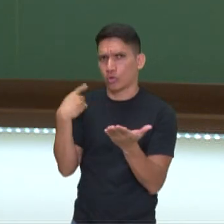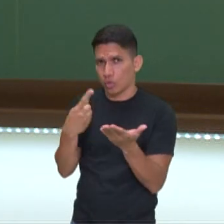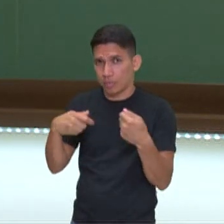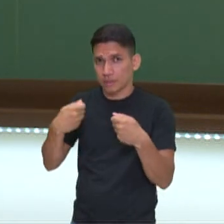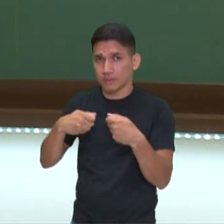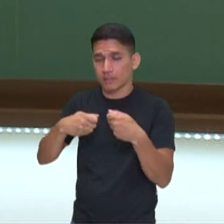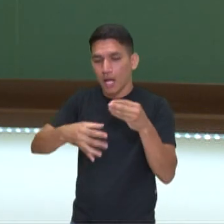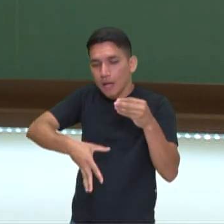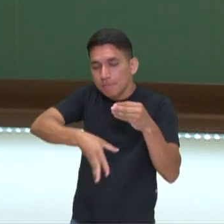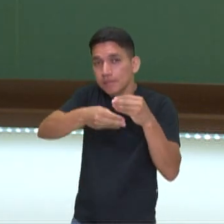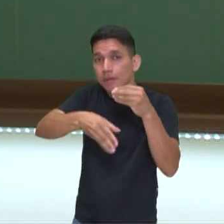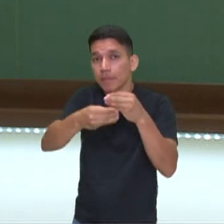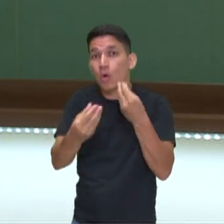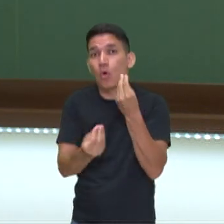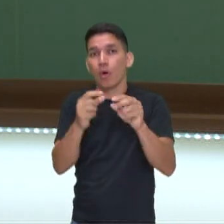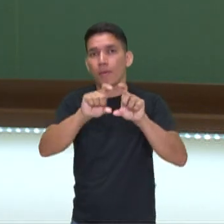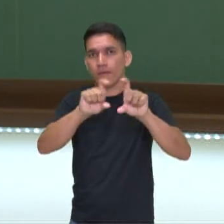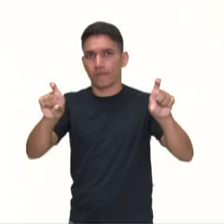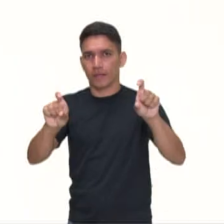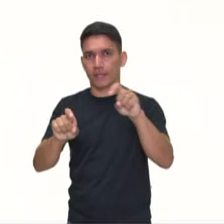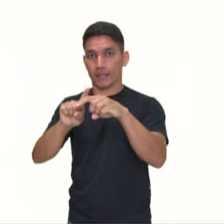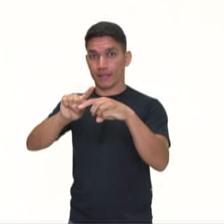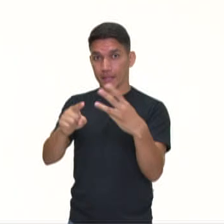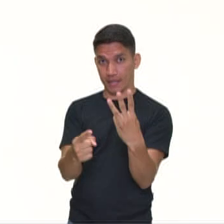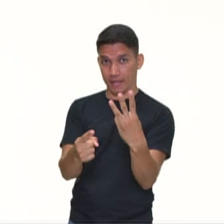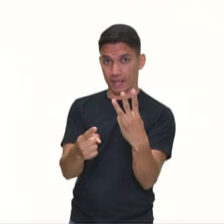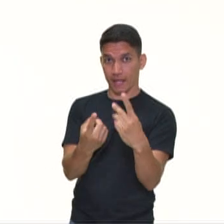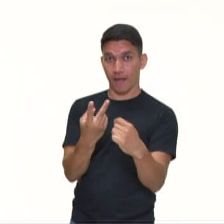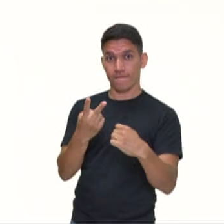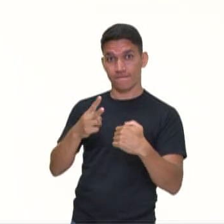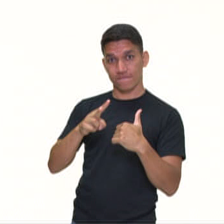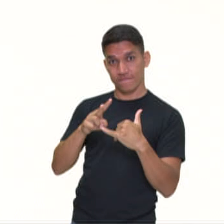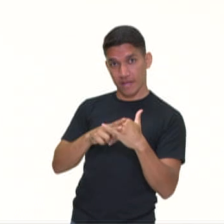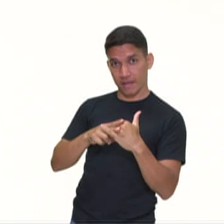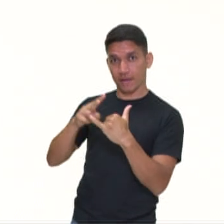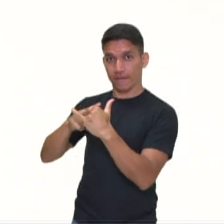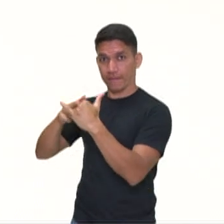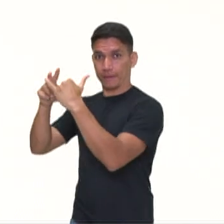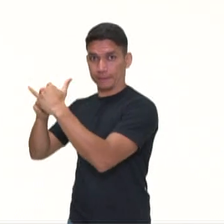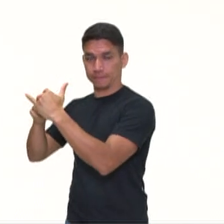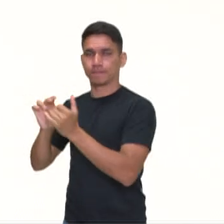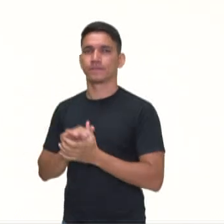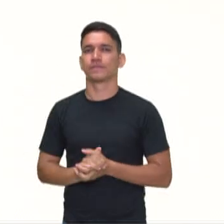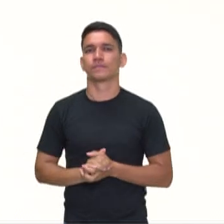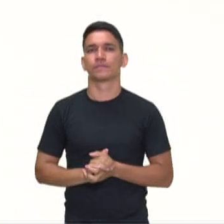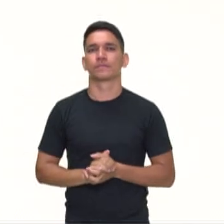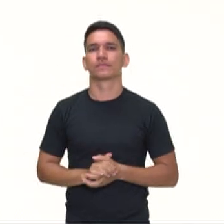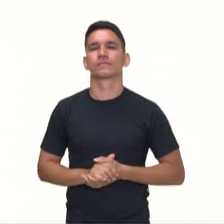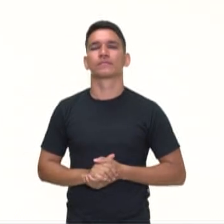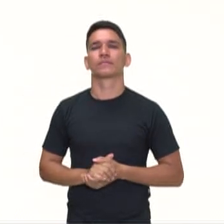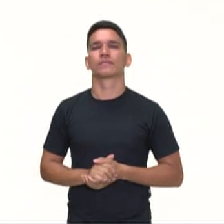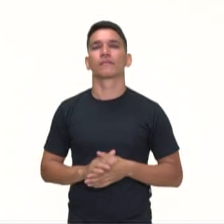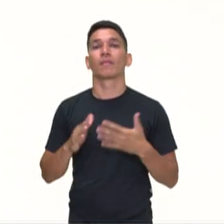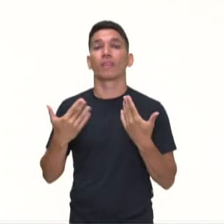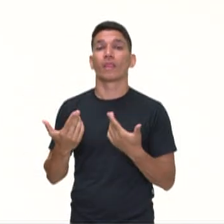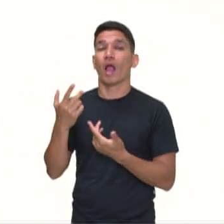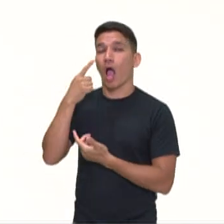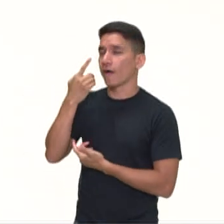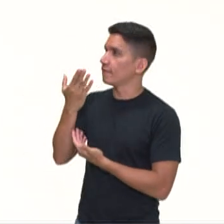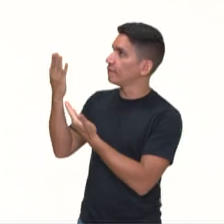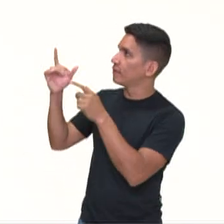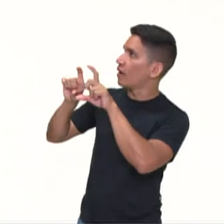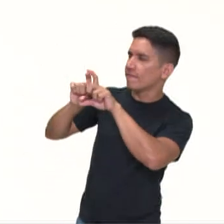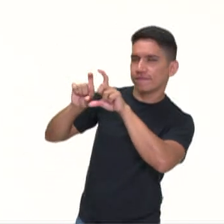primeira frase, nós temos três verbos, have, read e work. One, Louis in the city,